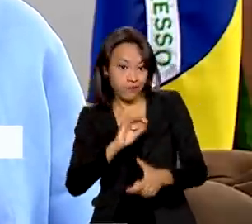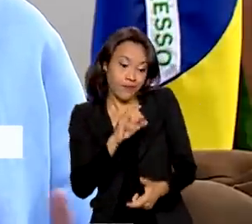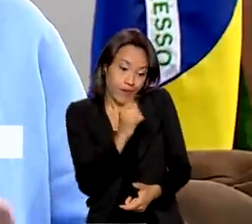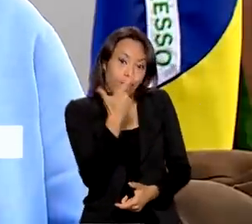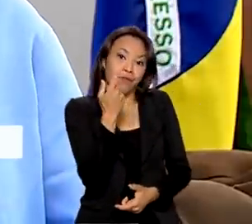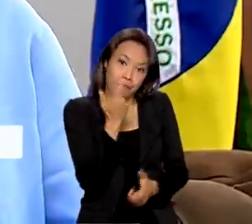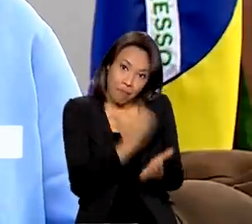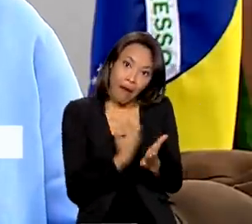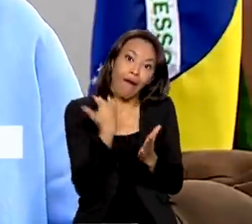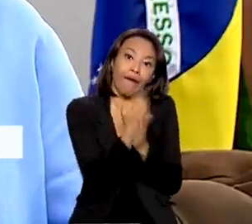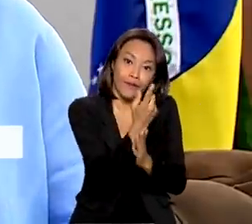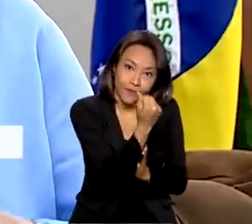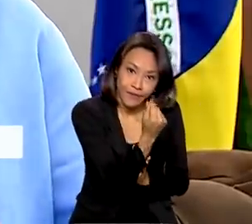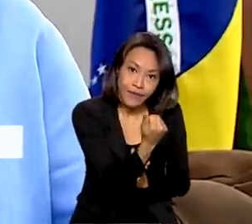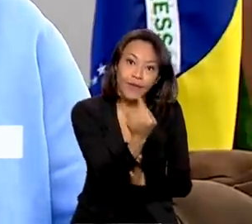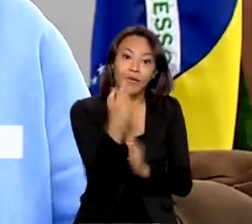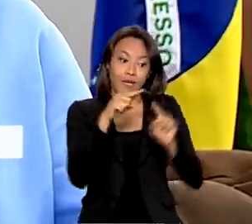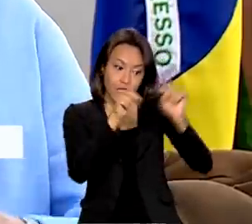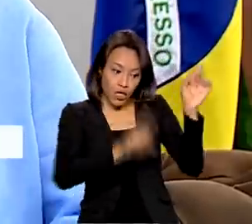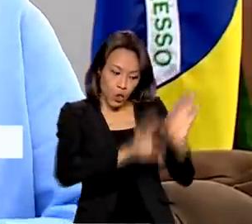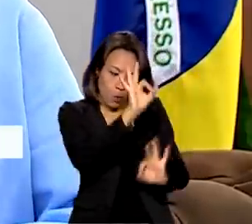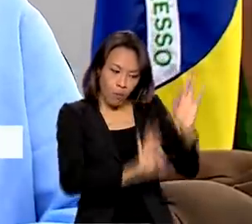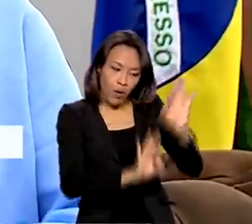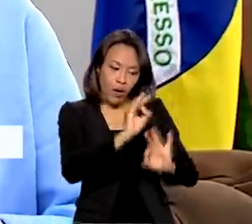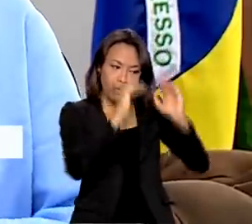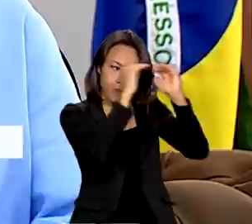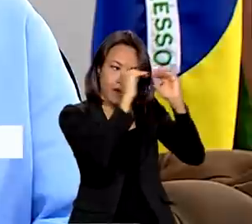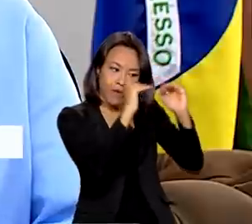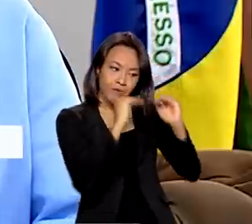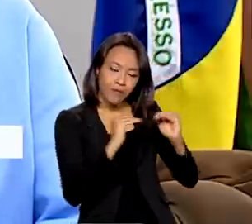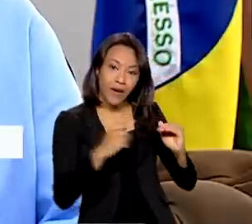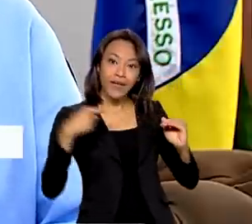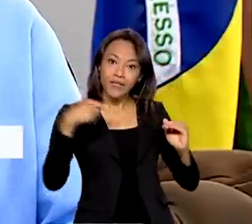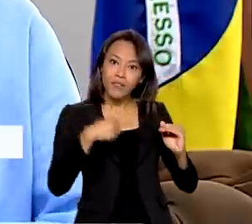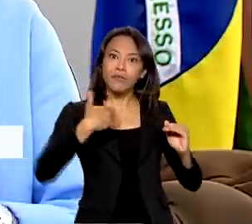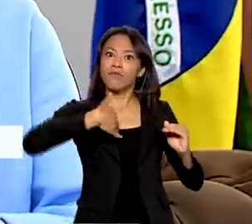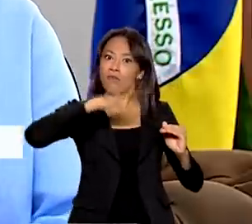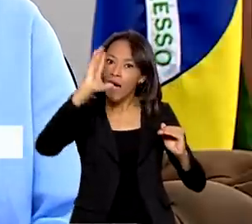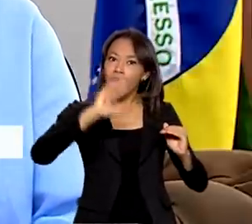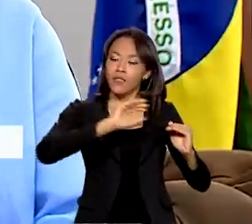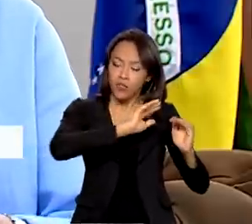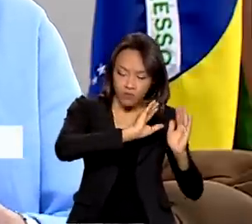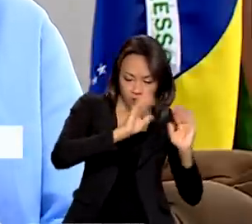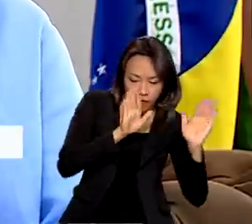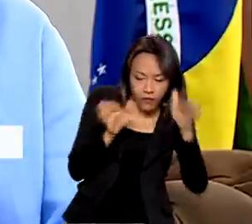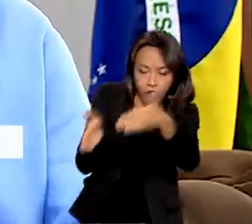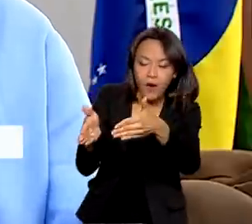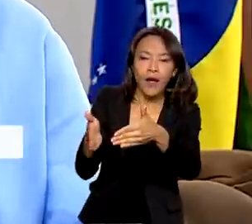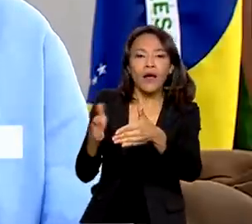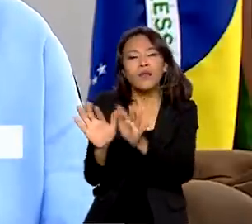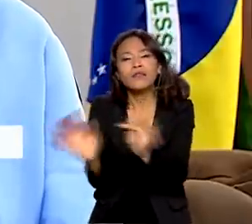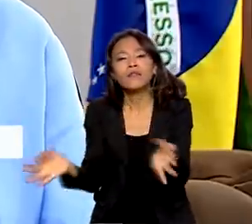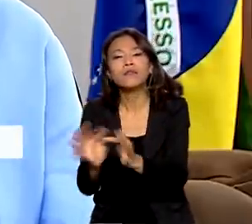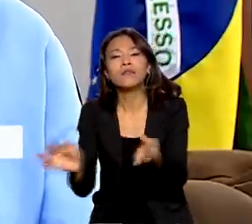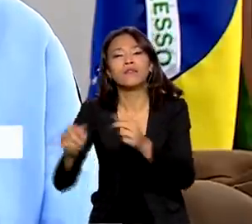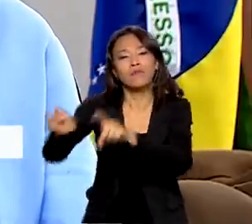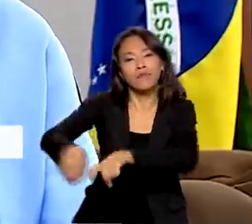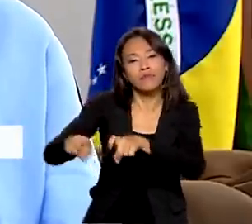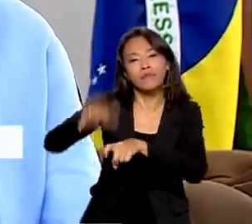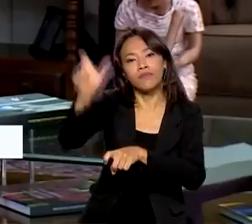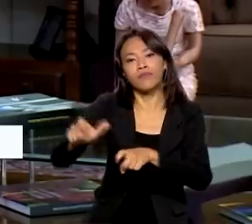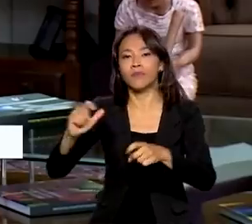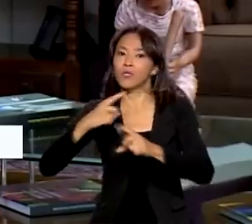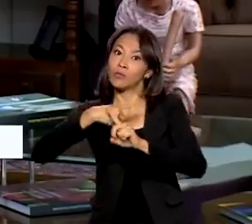de mais recursos e o plano safra também cada vez será mais dirigido aos pequenos e os médios Produtores